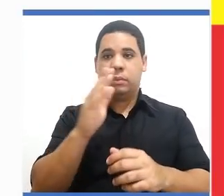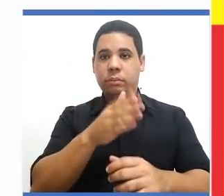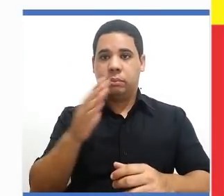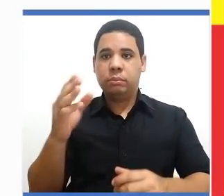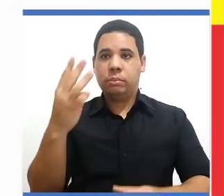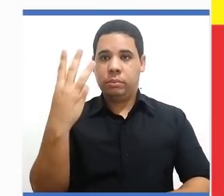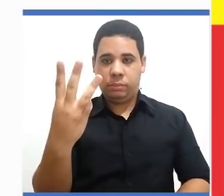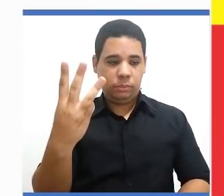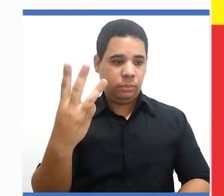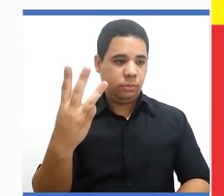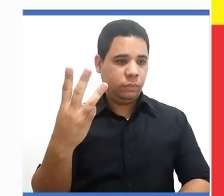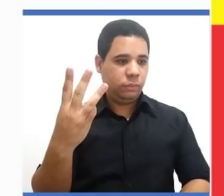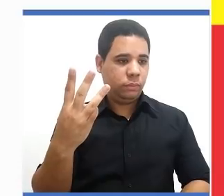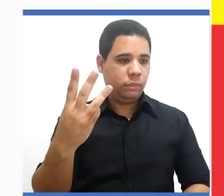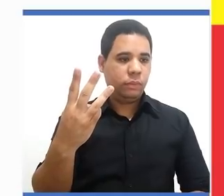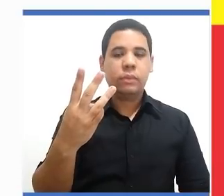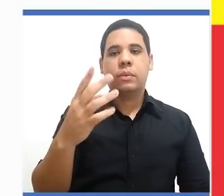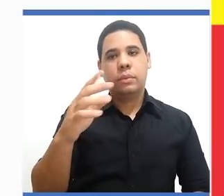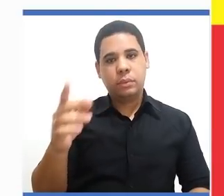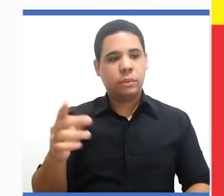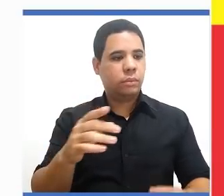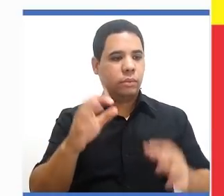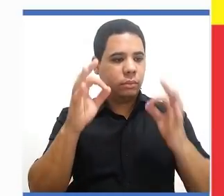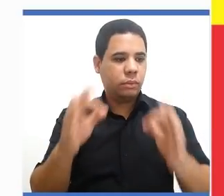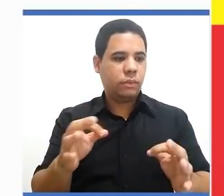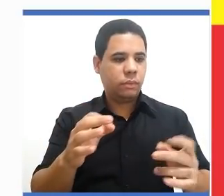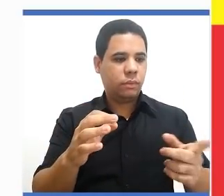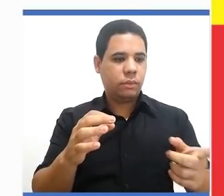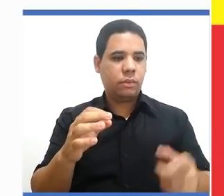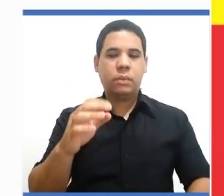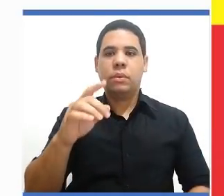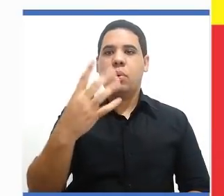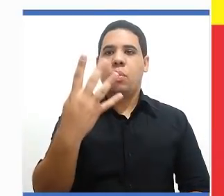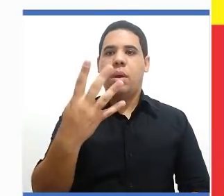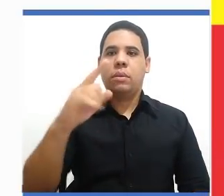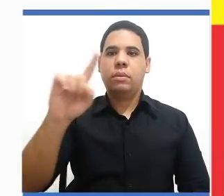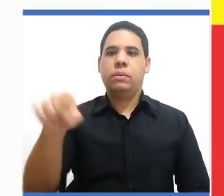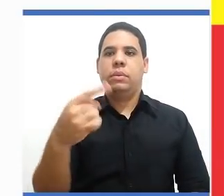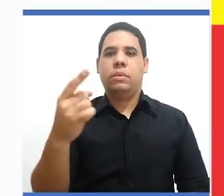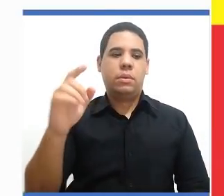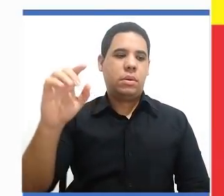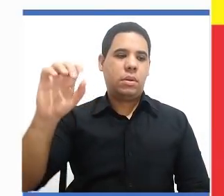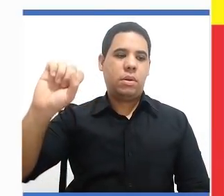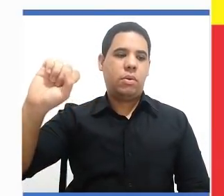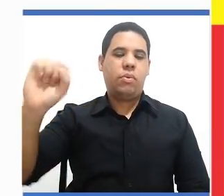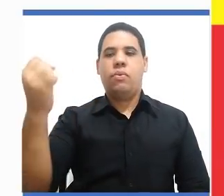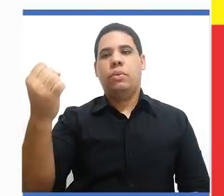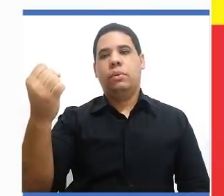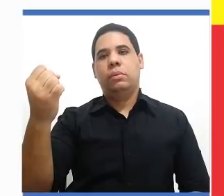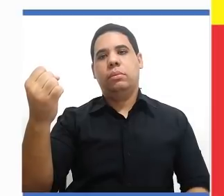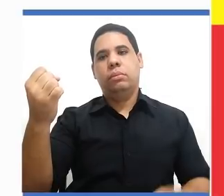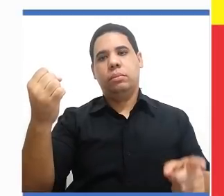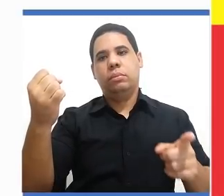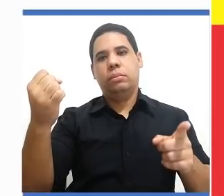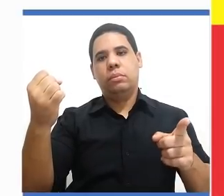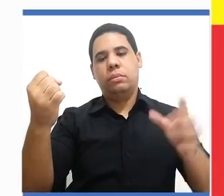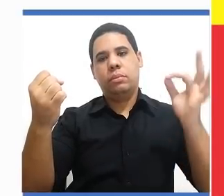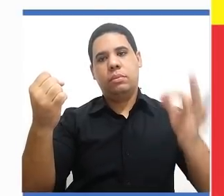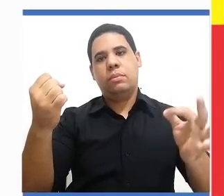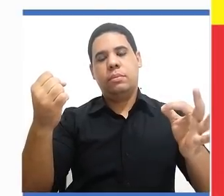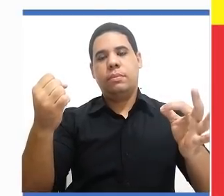fica 4,800. Organizando, fica 4,8. Então essa é